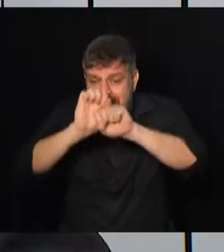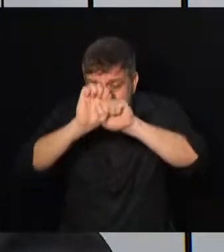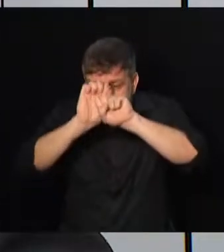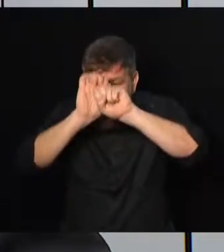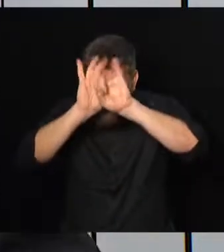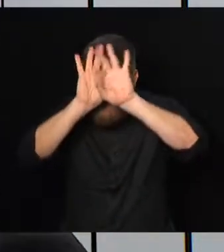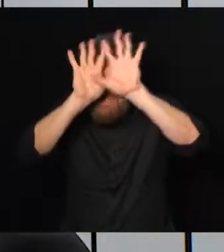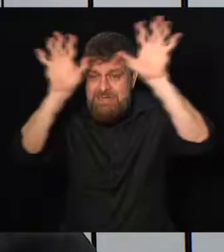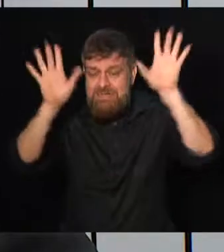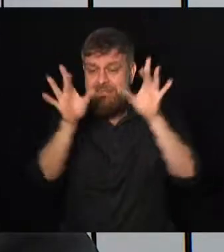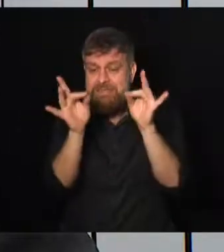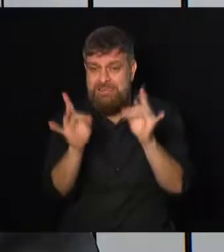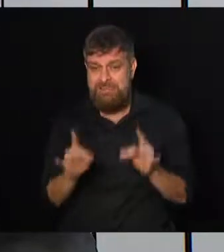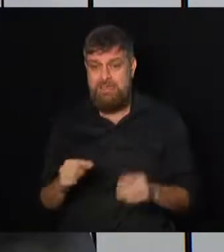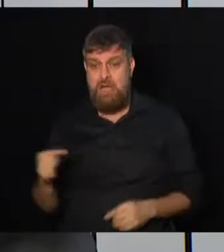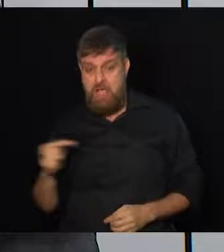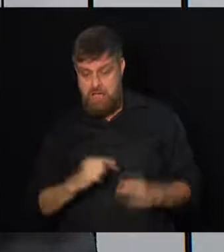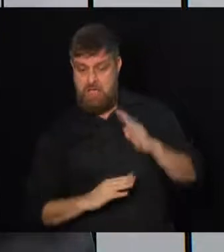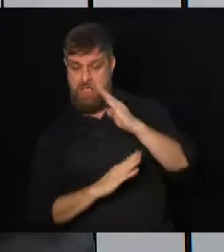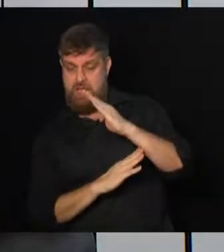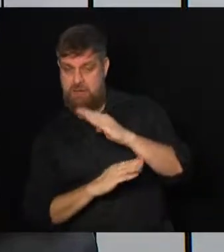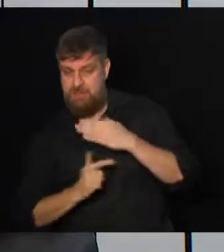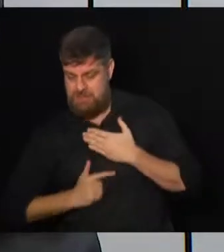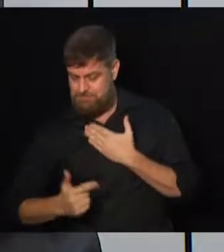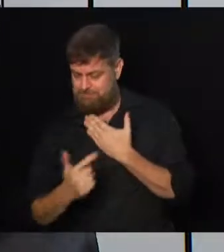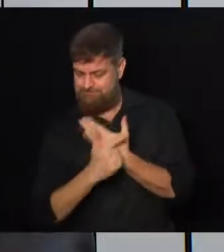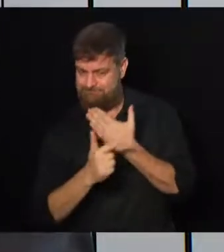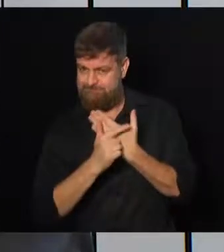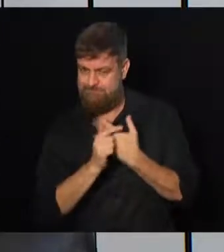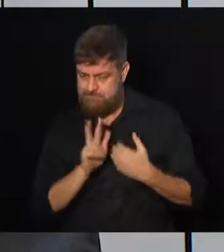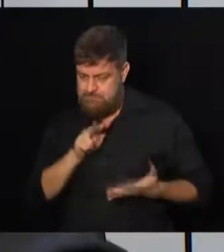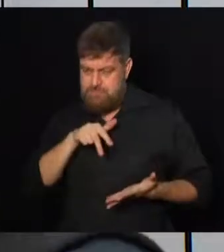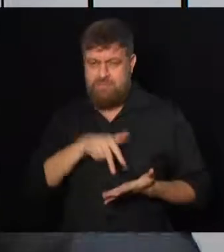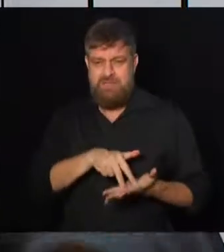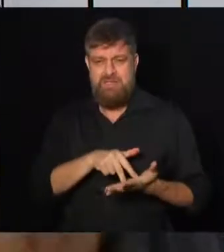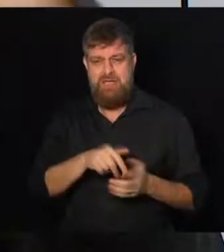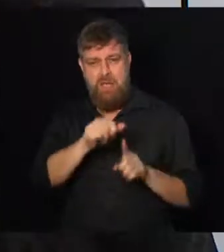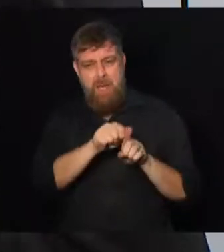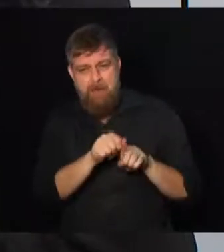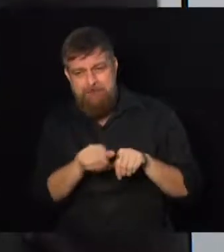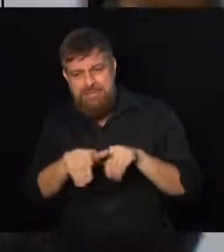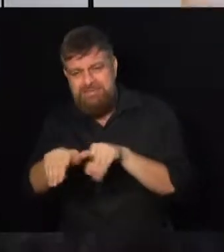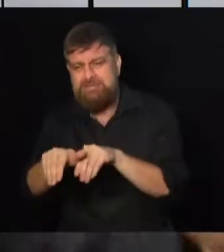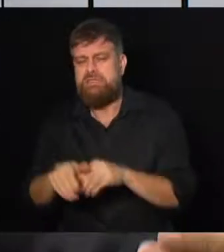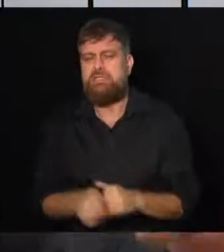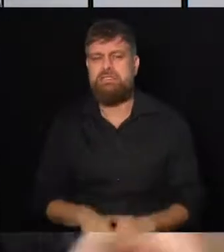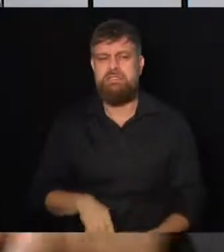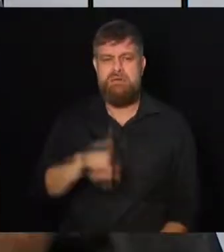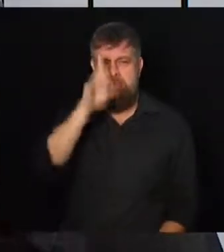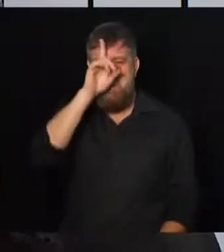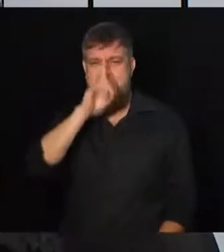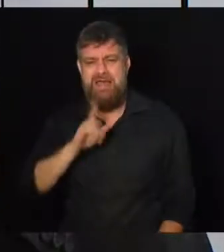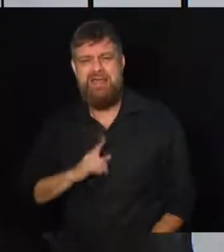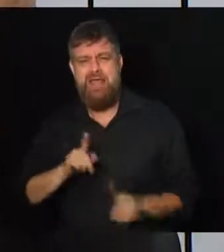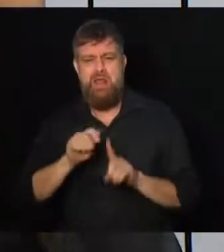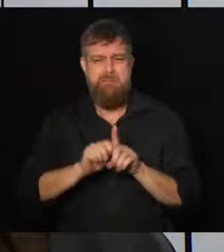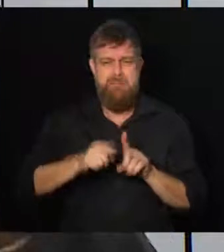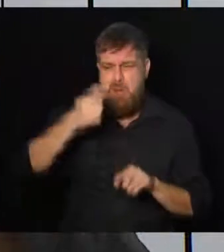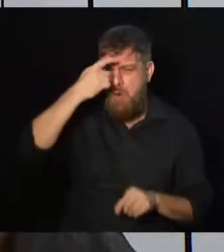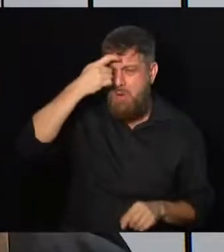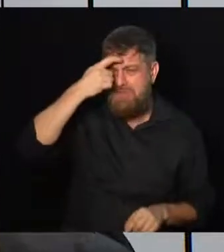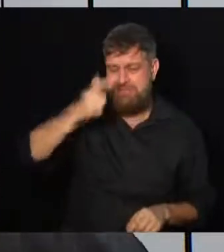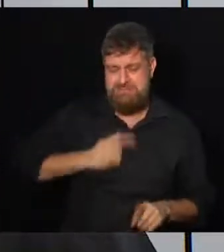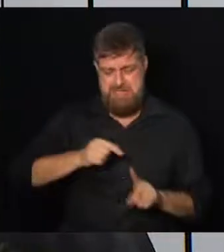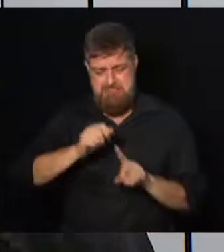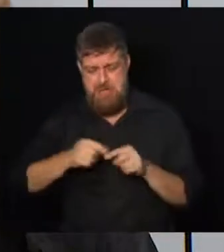E para isso o nosso Poder Legislativo tem feito isso, através de Setembro Amarelo, mês tal, mês de conscientização, mês disso,